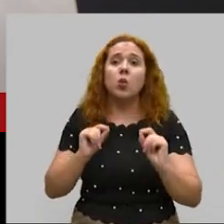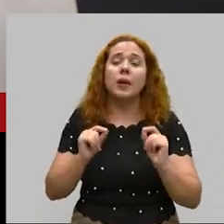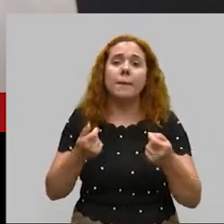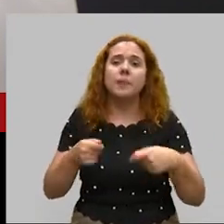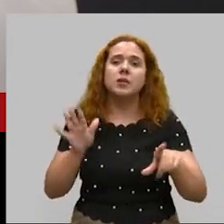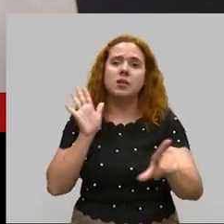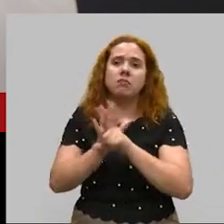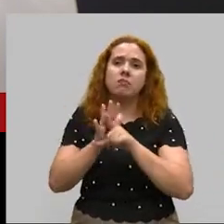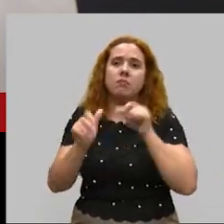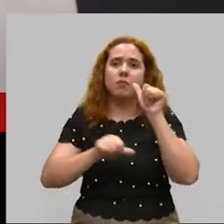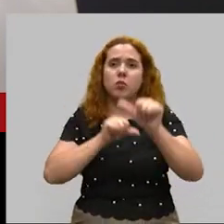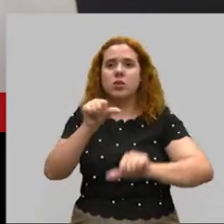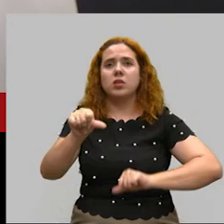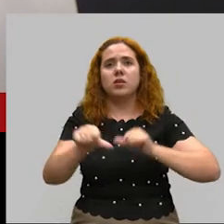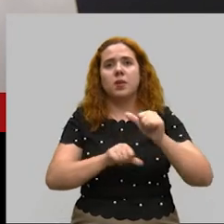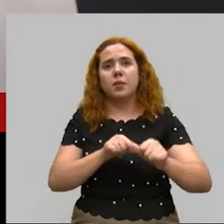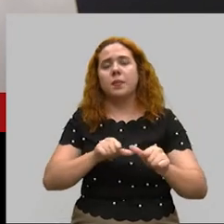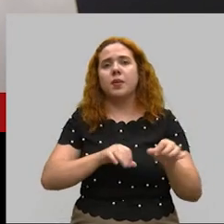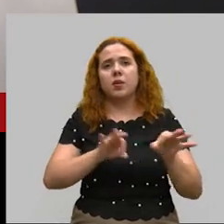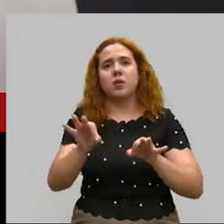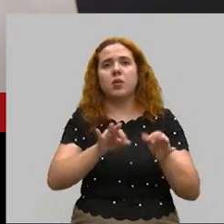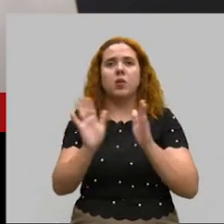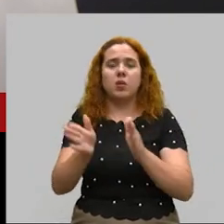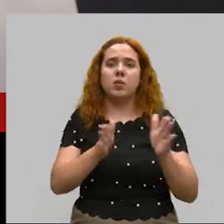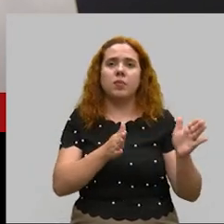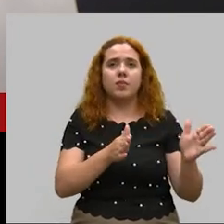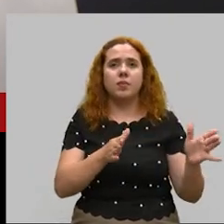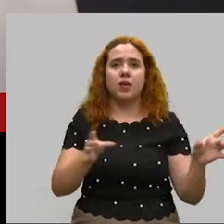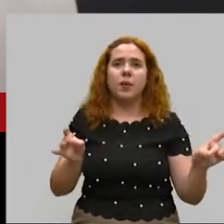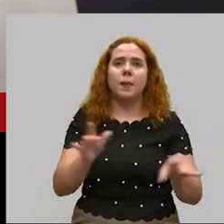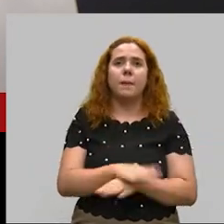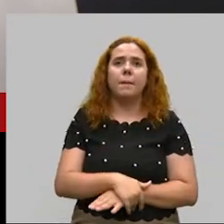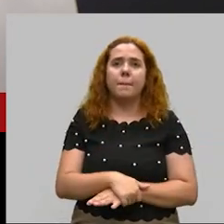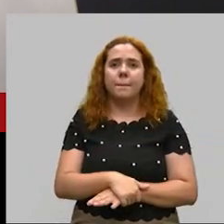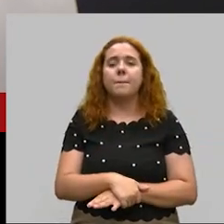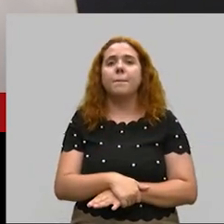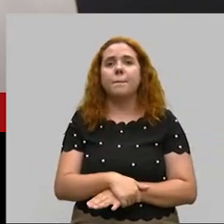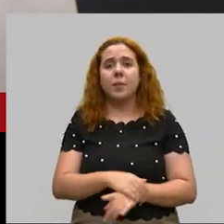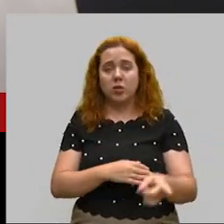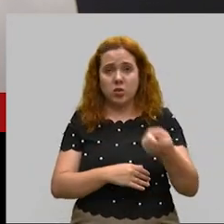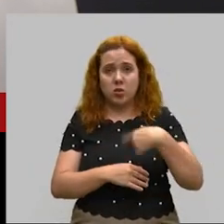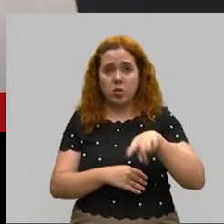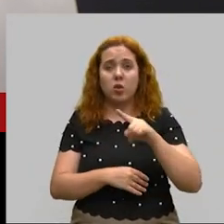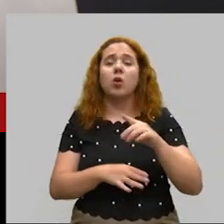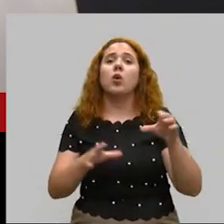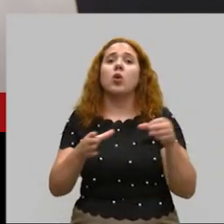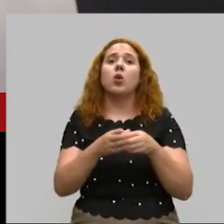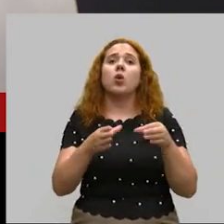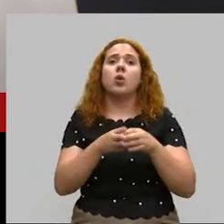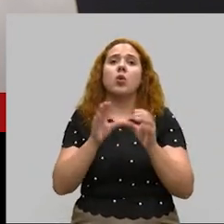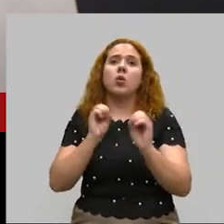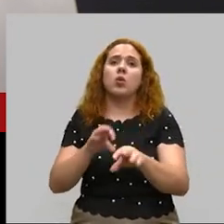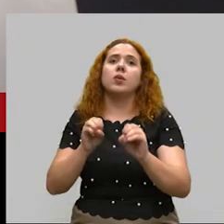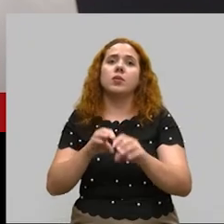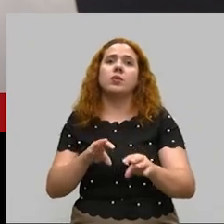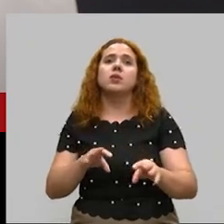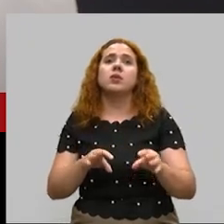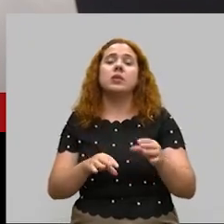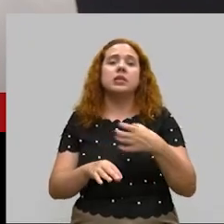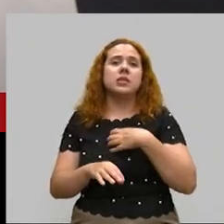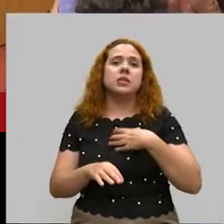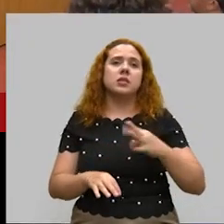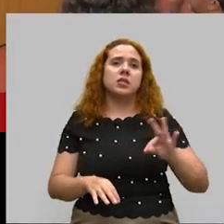ter para resolver os problemas que foram apresentados aqui então esse é o encaminhamento nosso enquanto comissão de Educação ciênci e